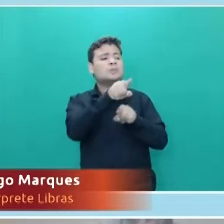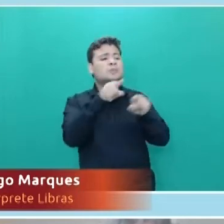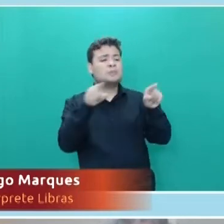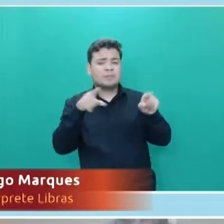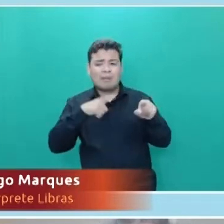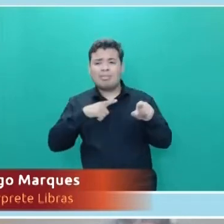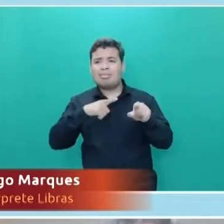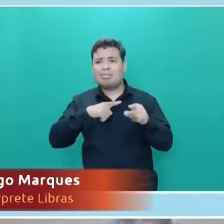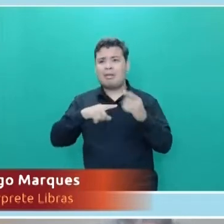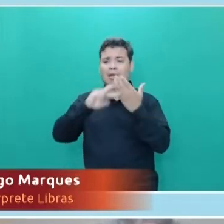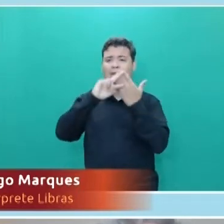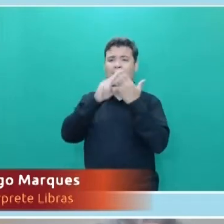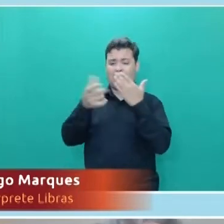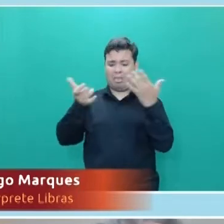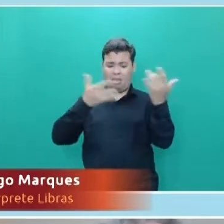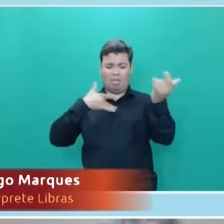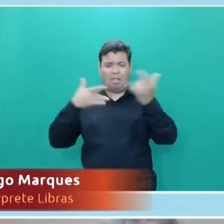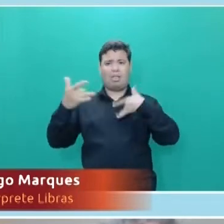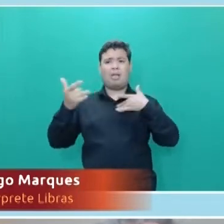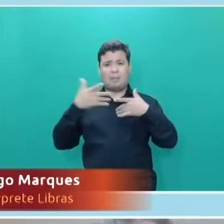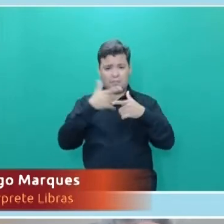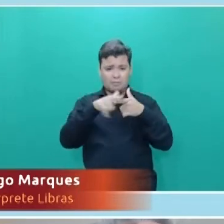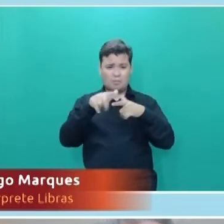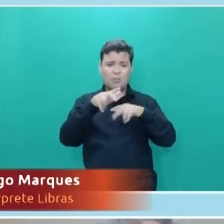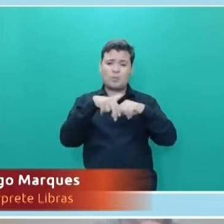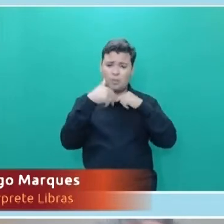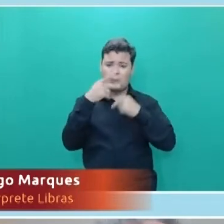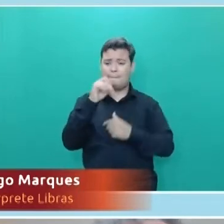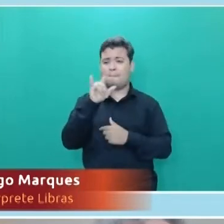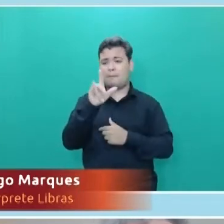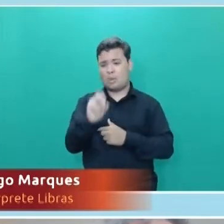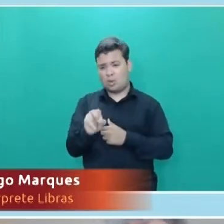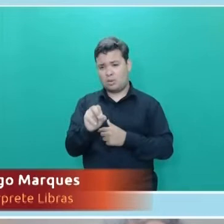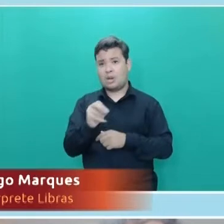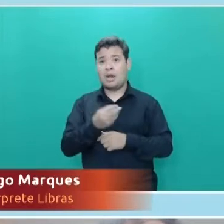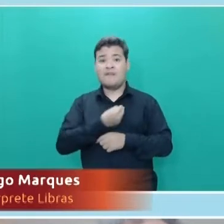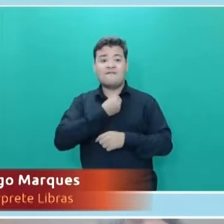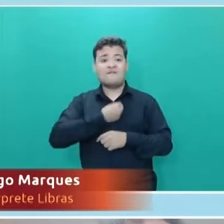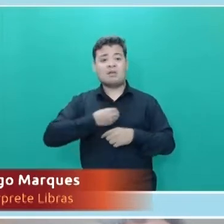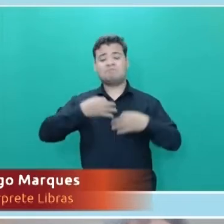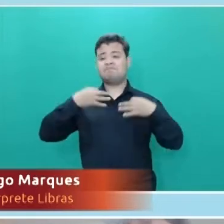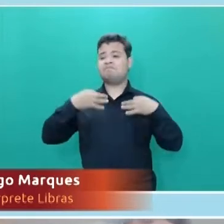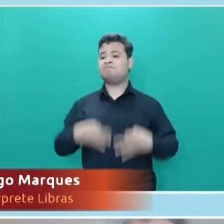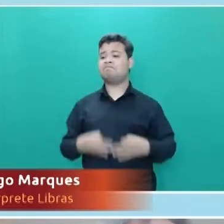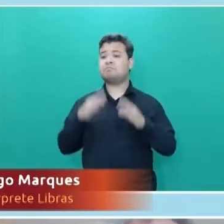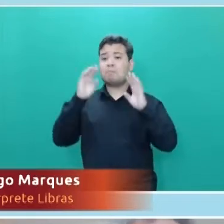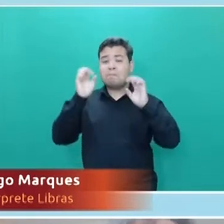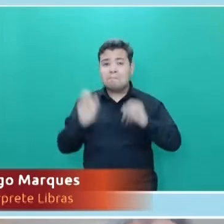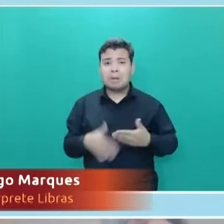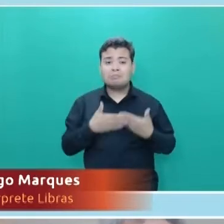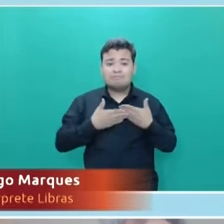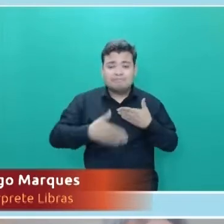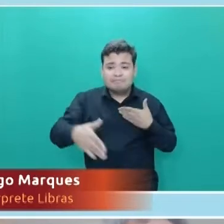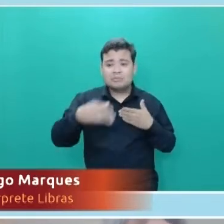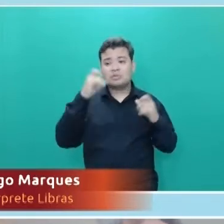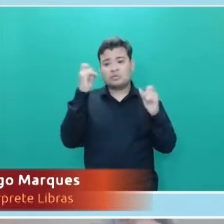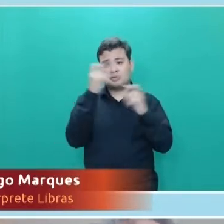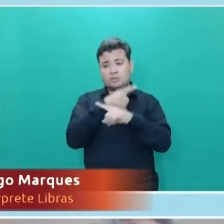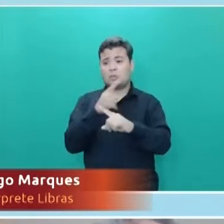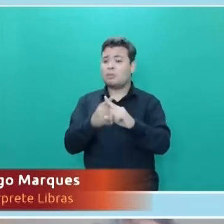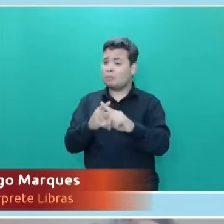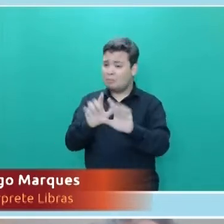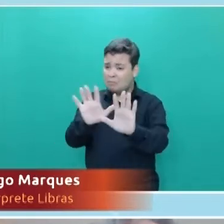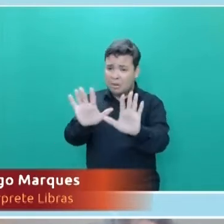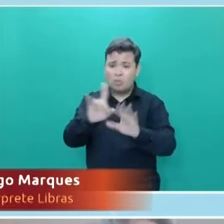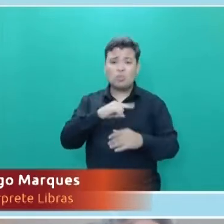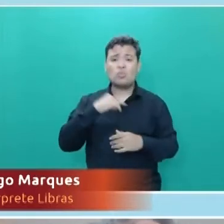sequelas conseguirem caminhar a vida com a dignidade e como cidadãos de direito,